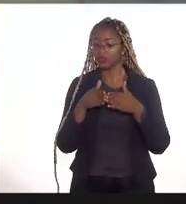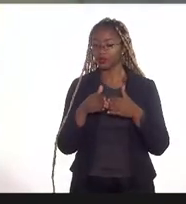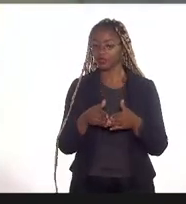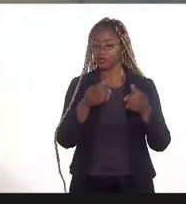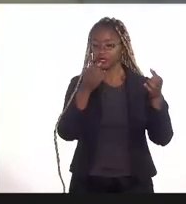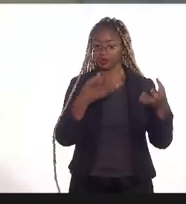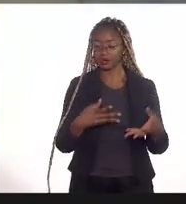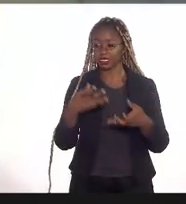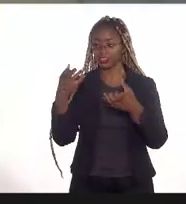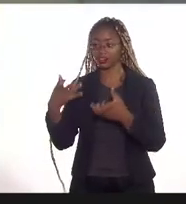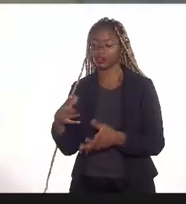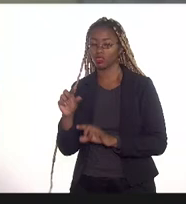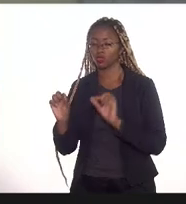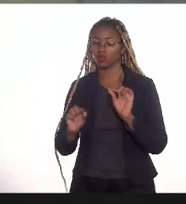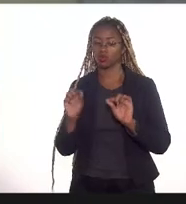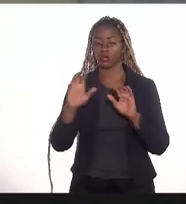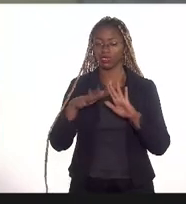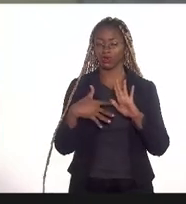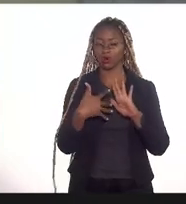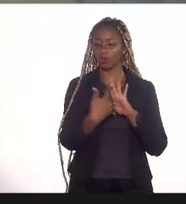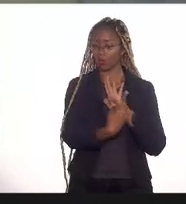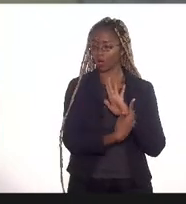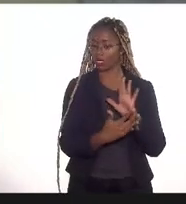que é o quadro diminuto.